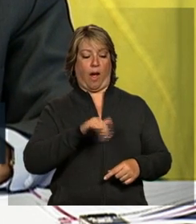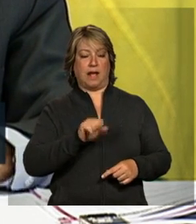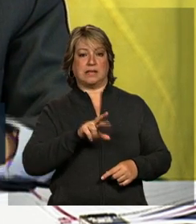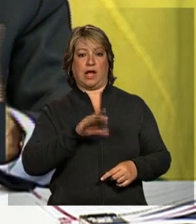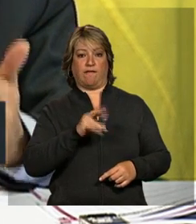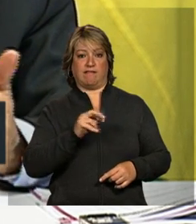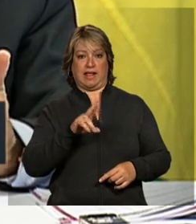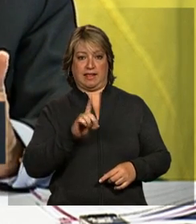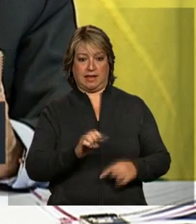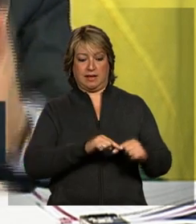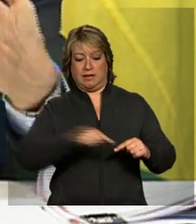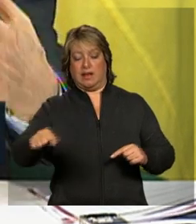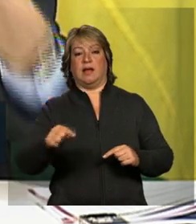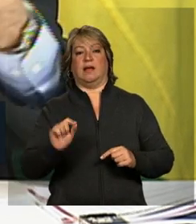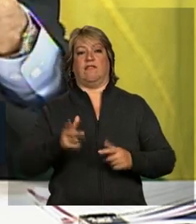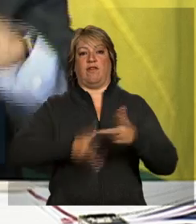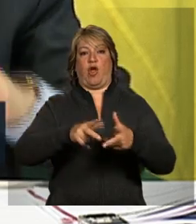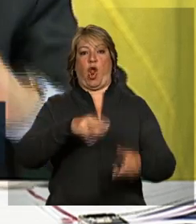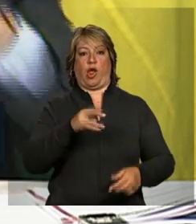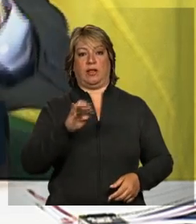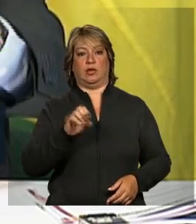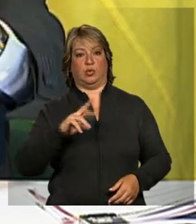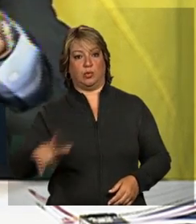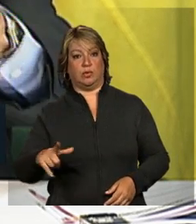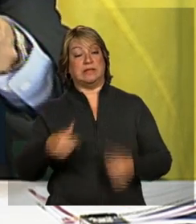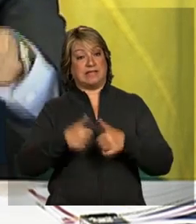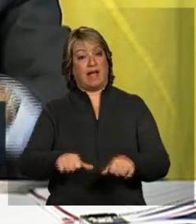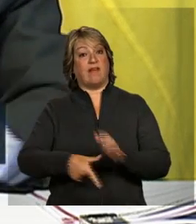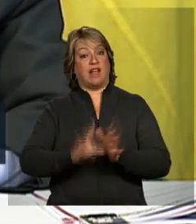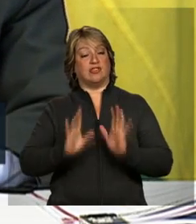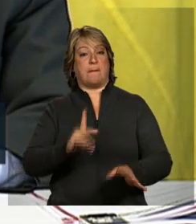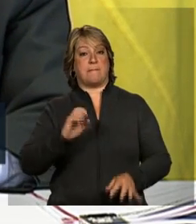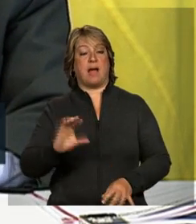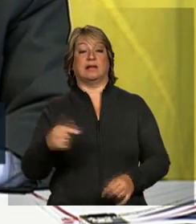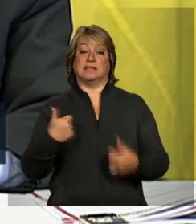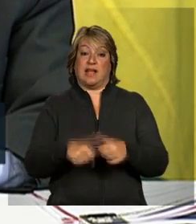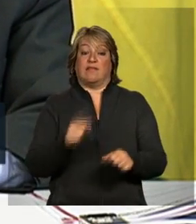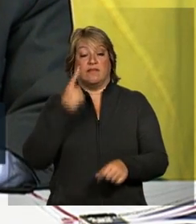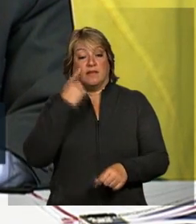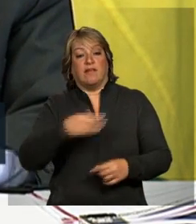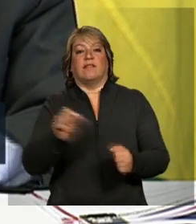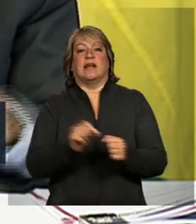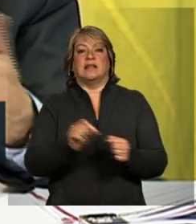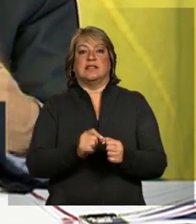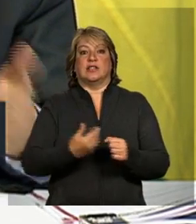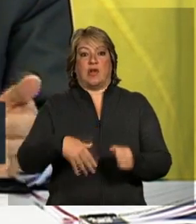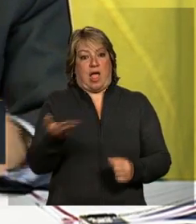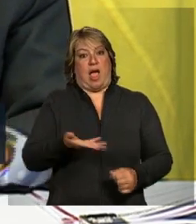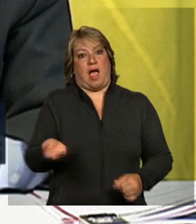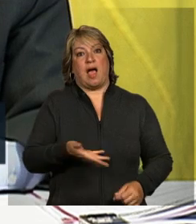ferrovia norte-sul que estava previsto no pque e que foi agregado para ser executado de uma forma eh a nosso ver mais